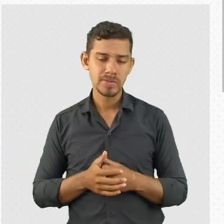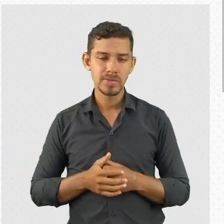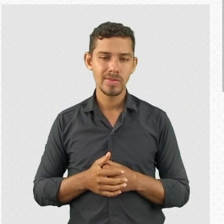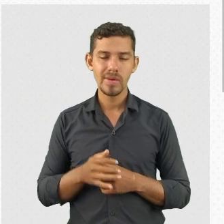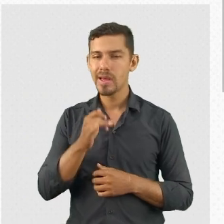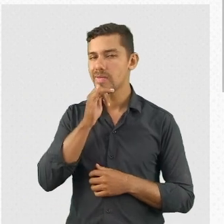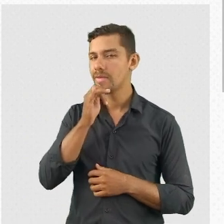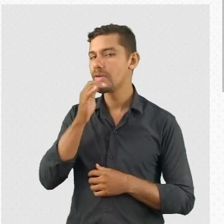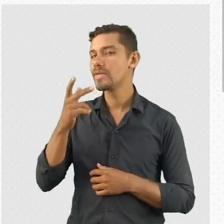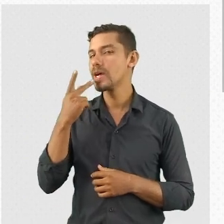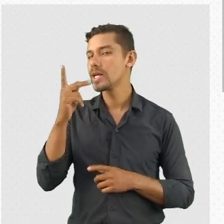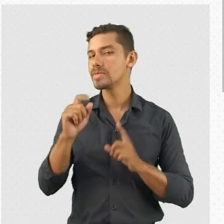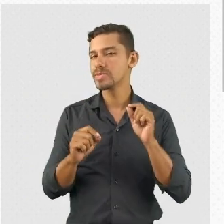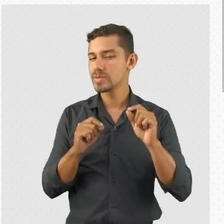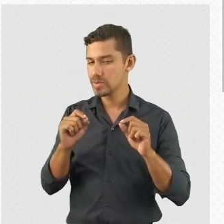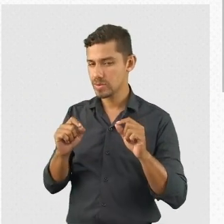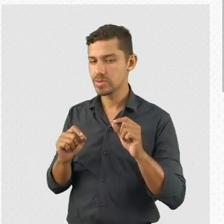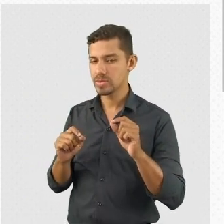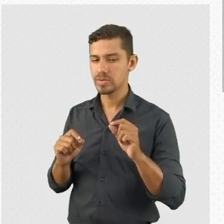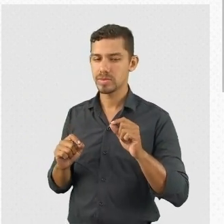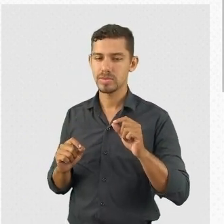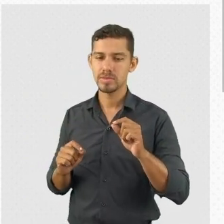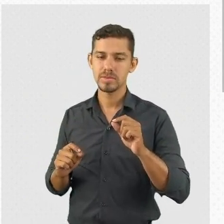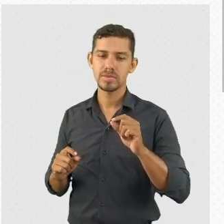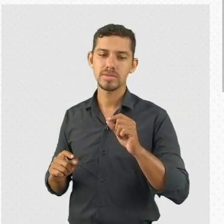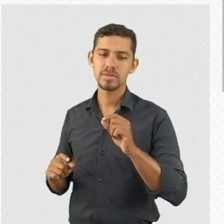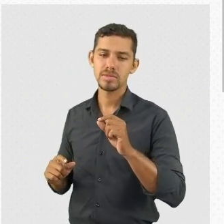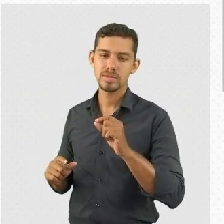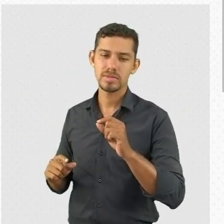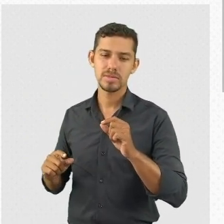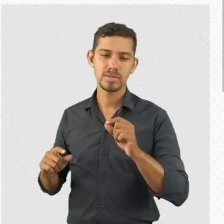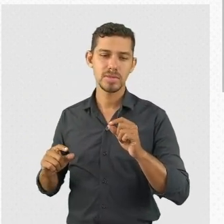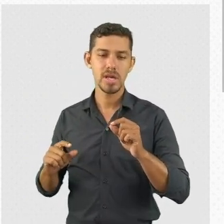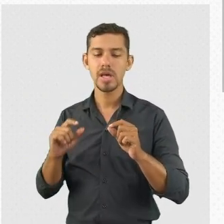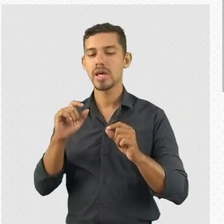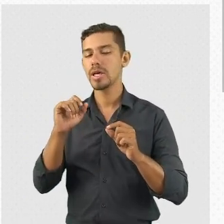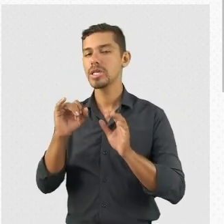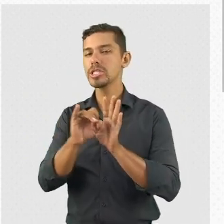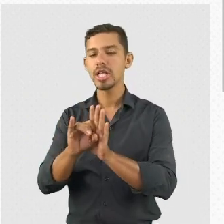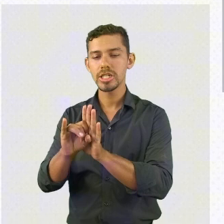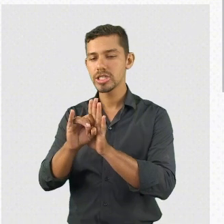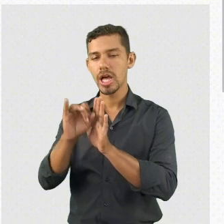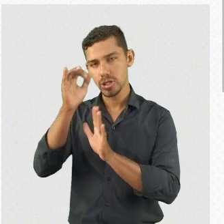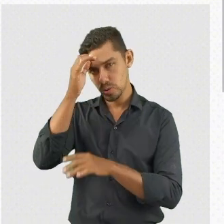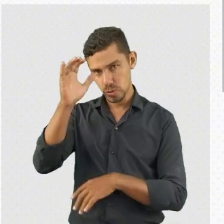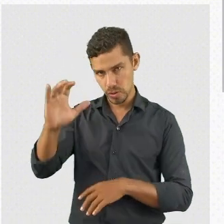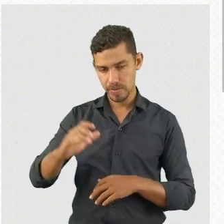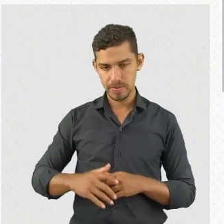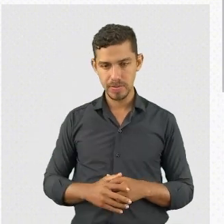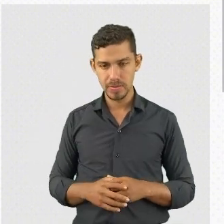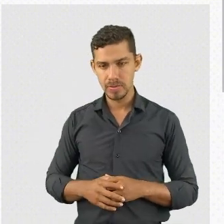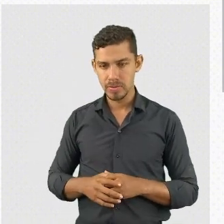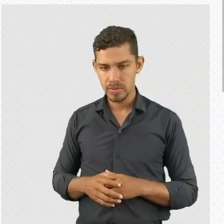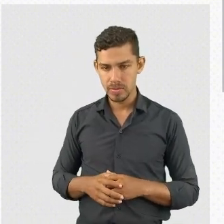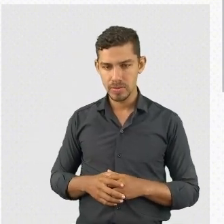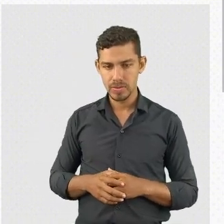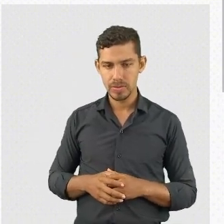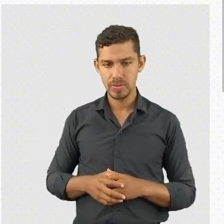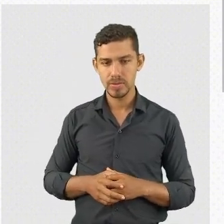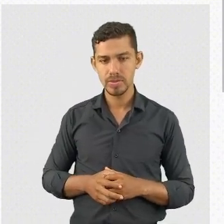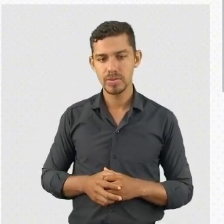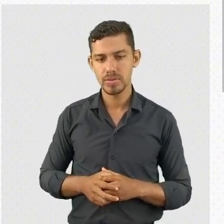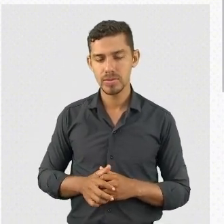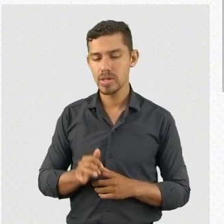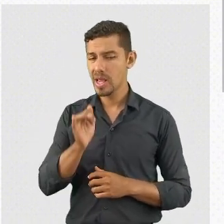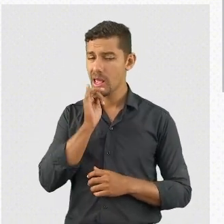estamos falando de cultural identity, de identidade cultural. Nessa aula, nós vamos discutir